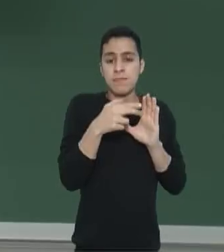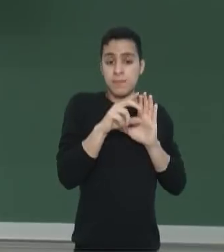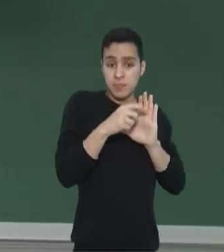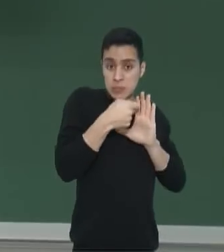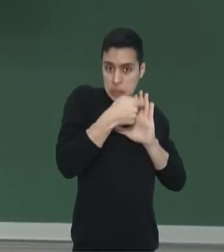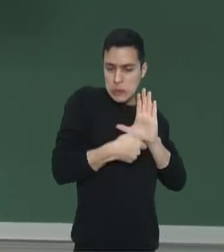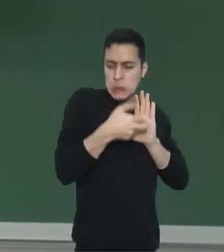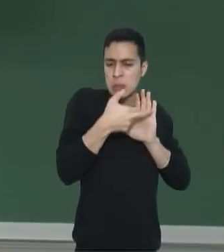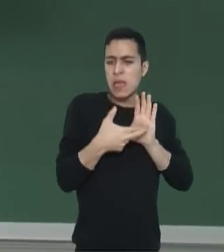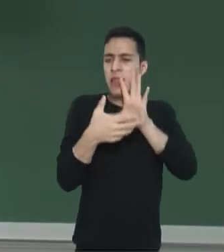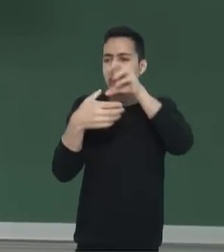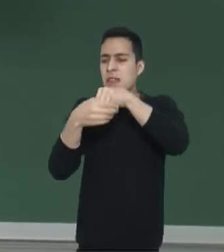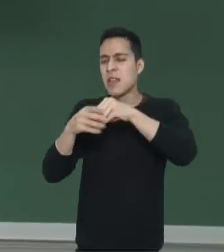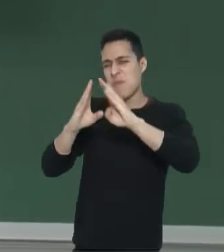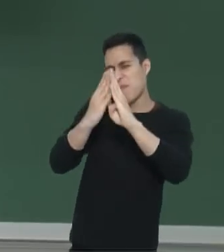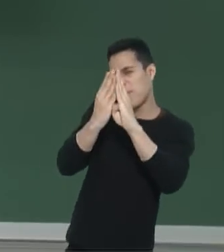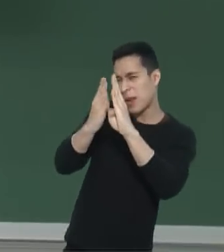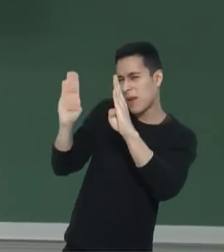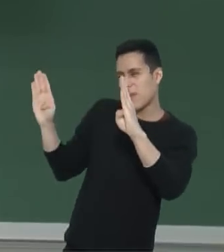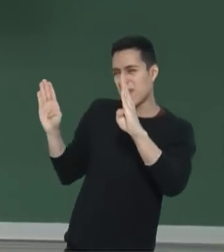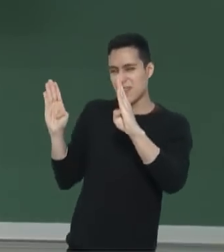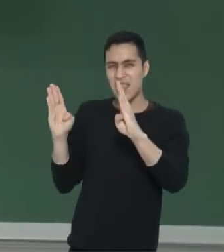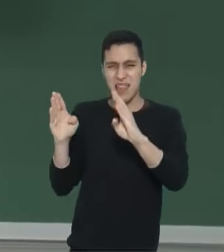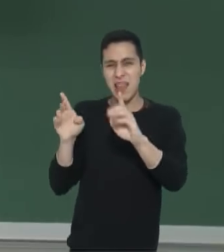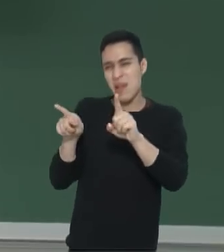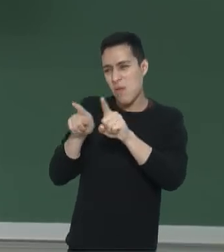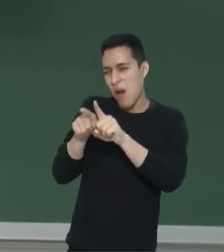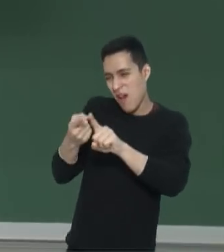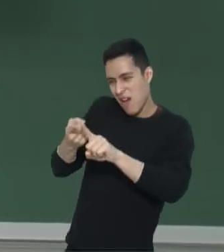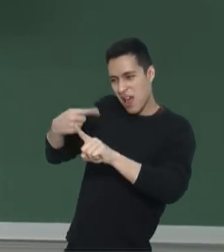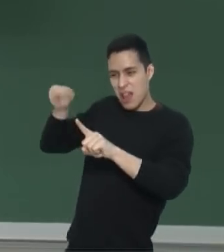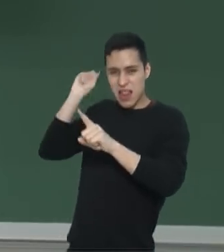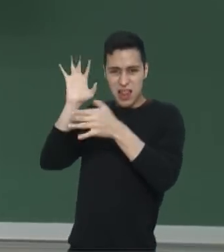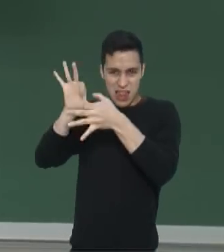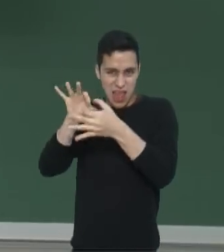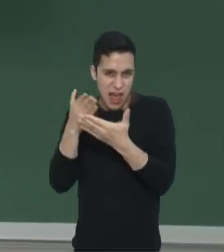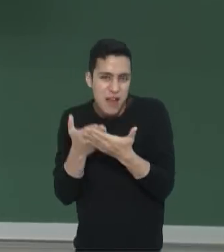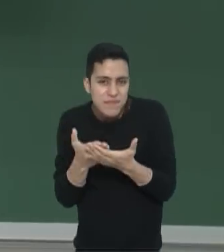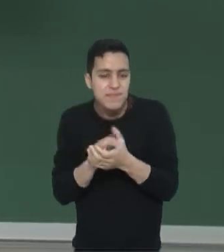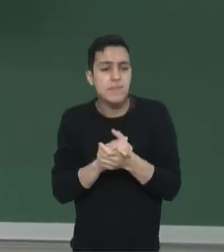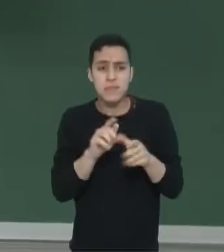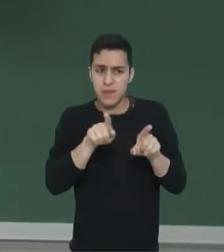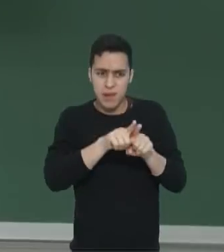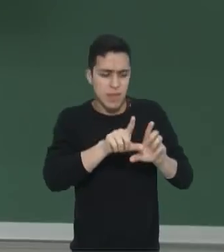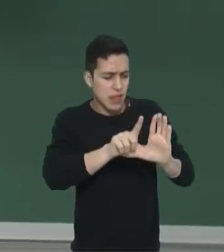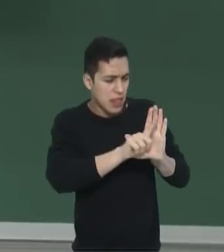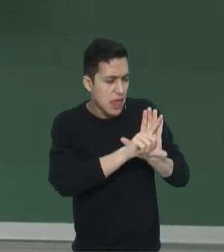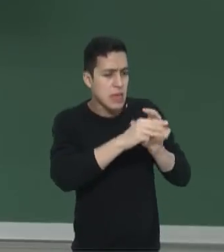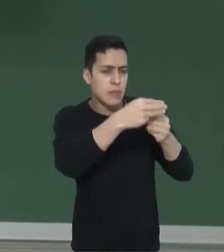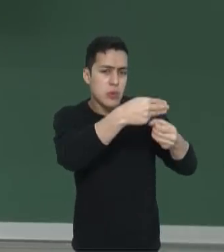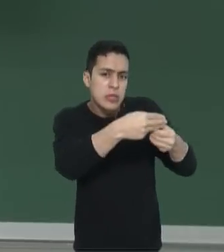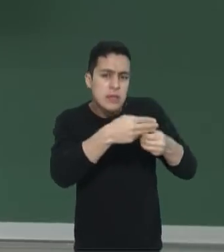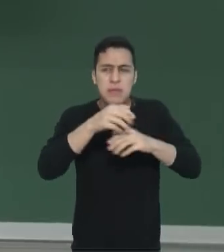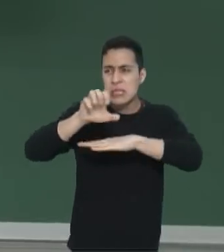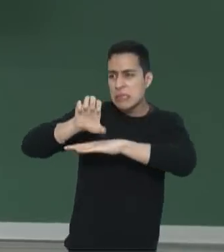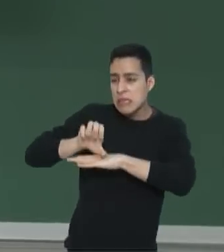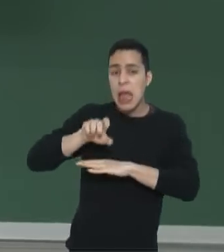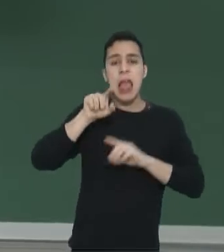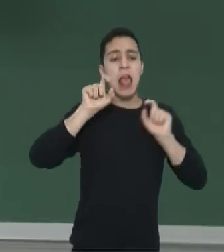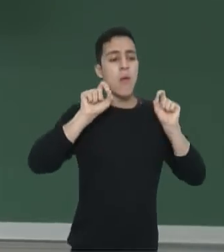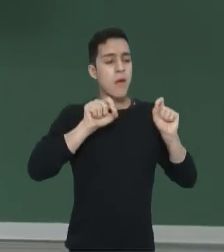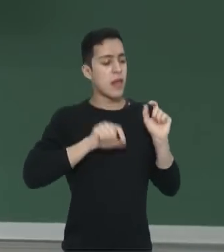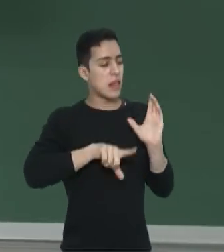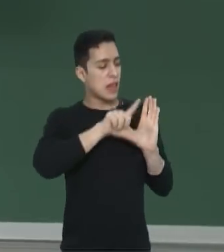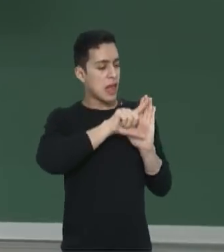assunto da aula passada, ou até mesmo leis estaduais e municipais. Todas têm essa ideia de prescrever